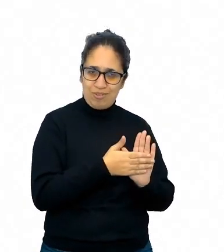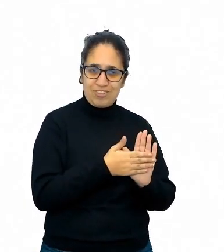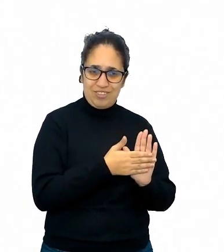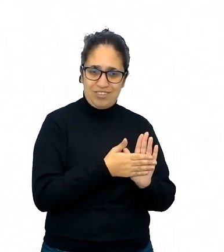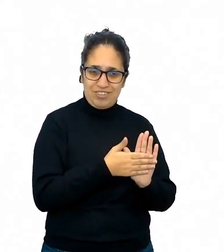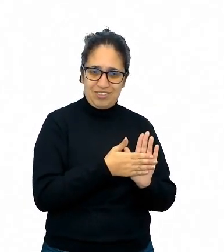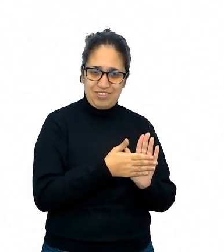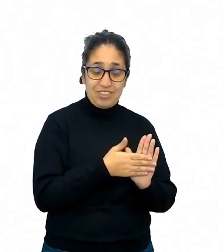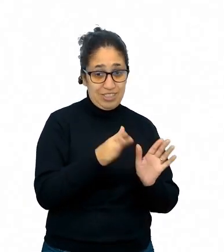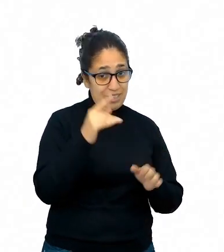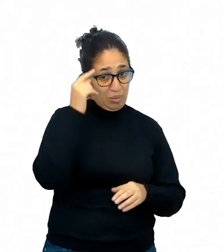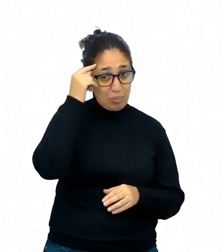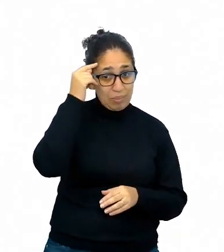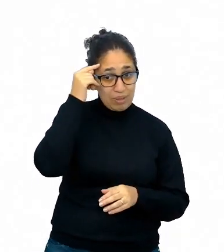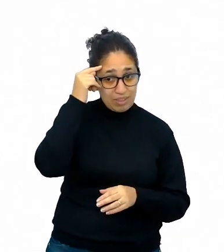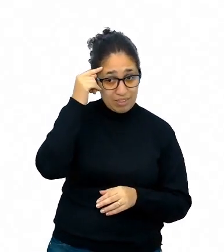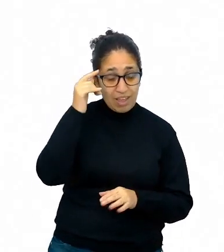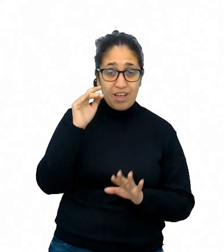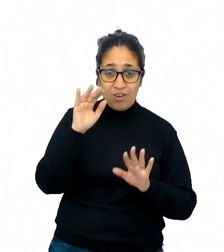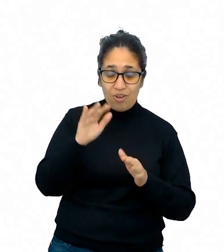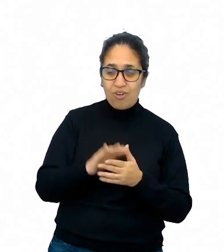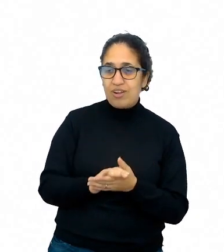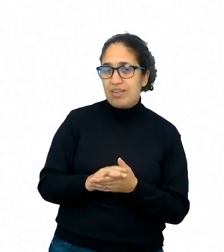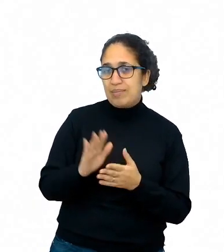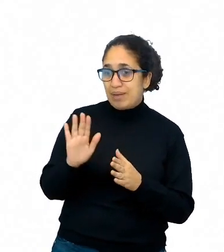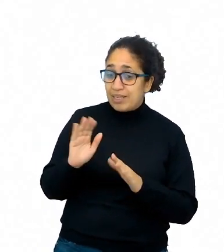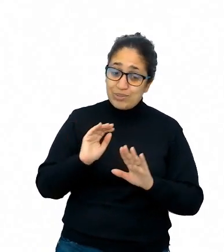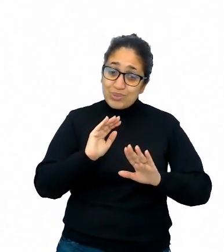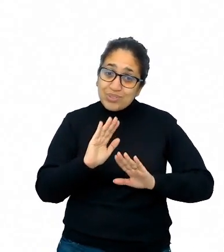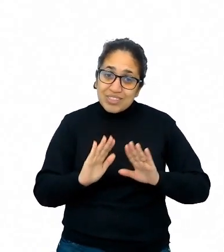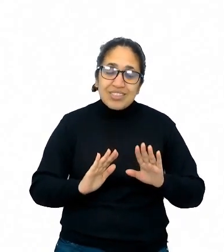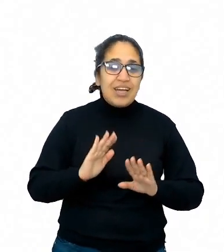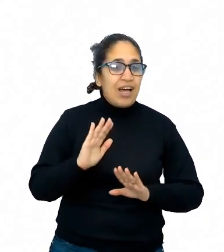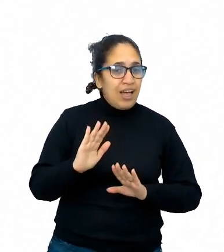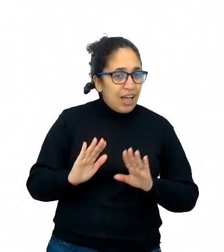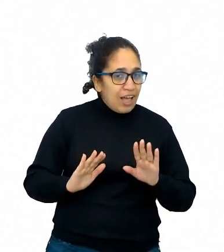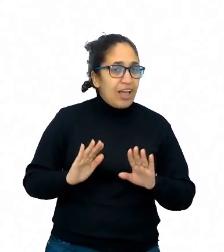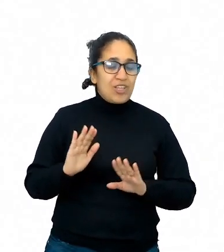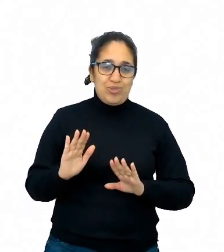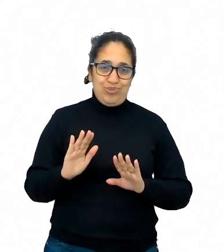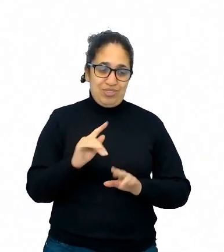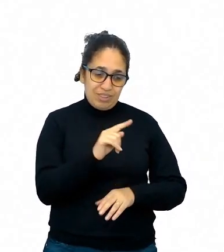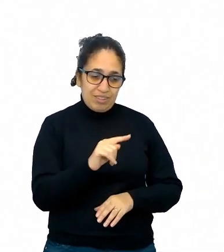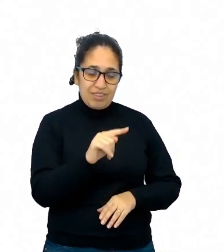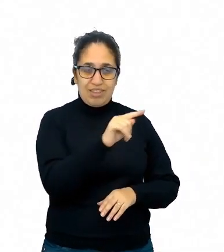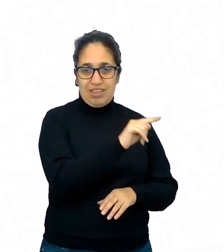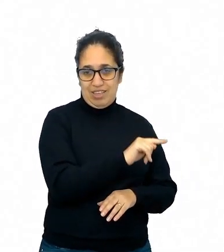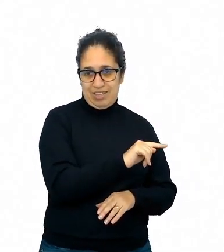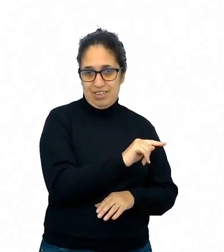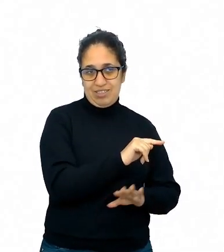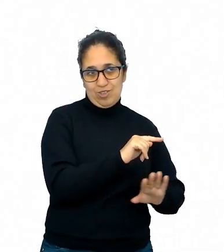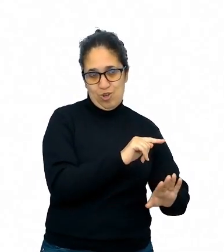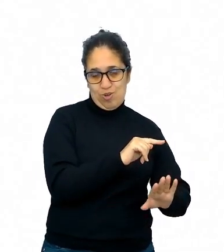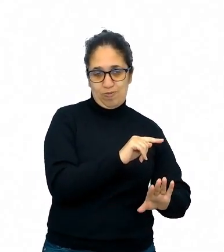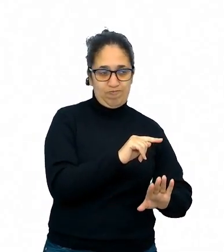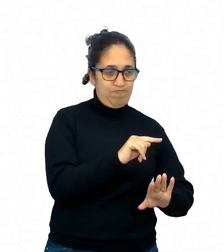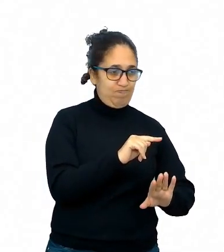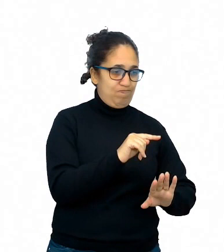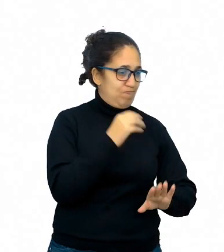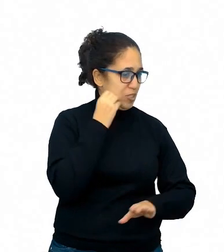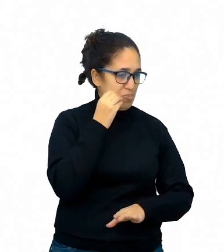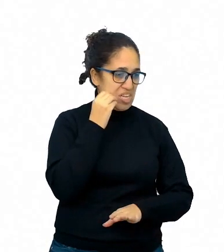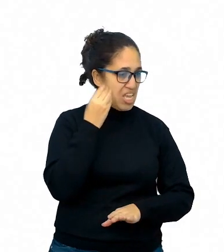E aí a gente tem que pensar, até com certo cuidado, se eles não vivenciaram